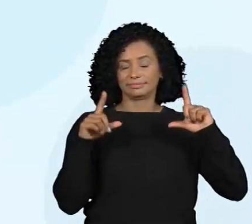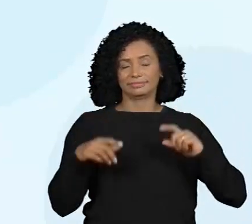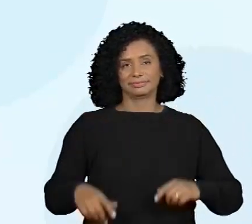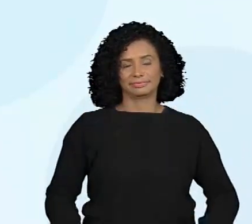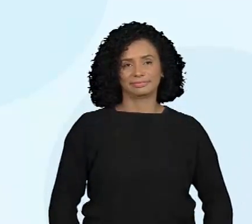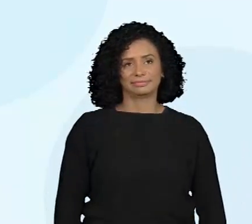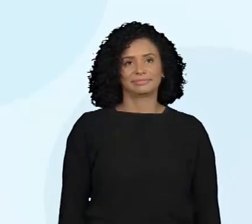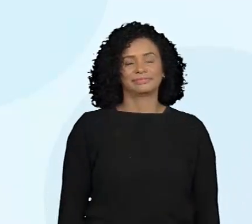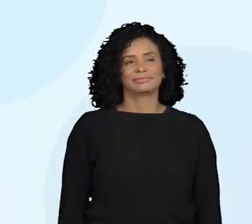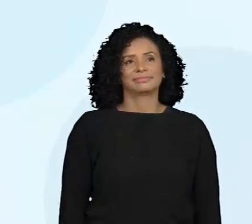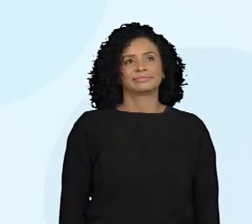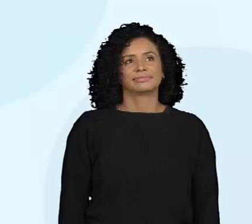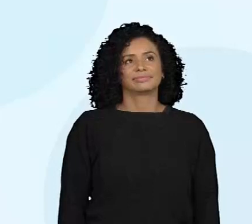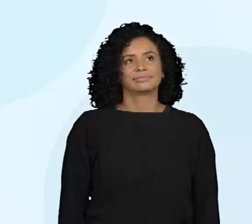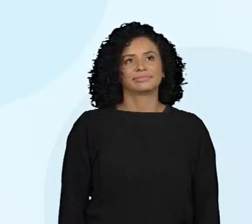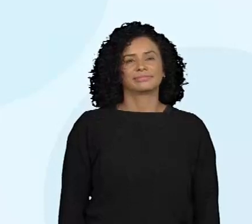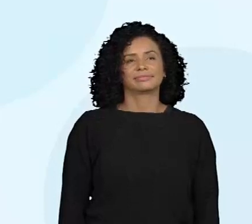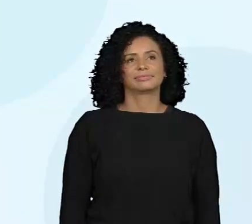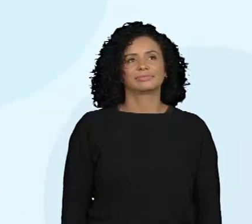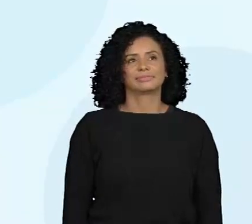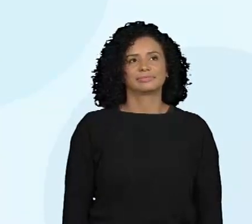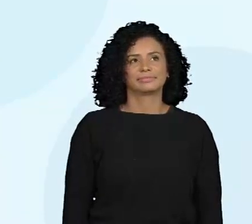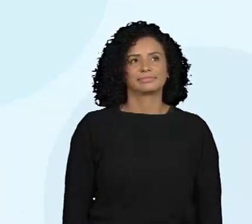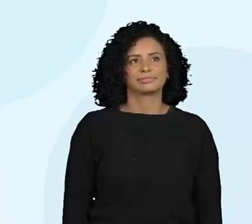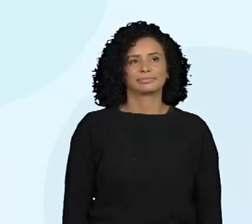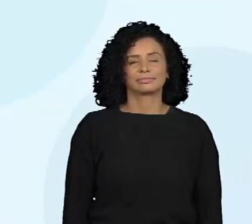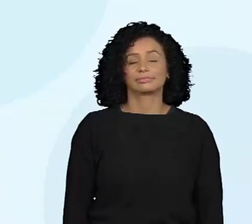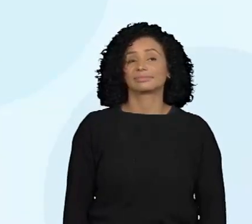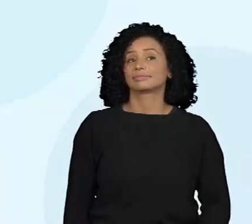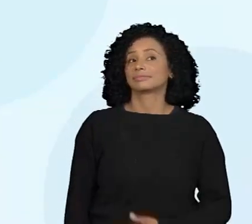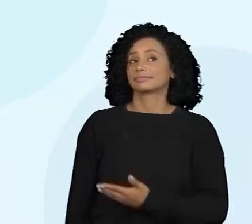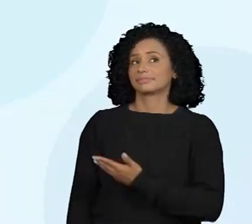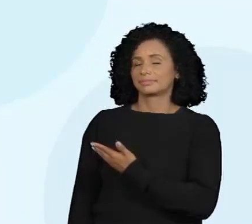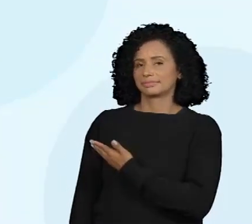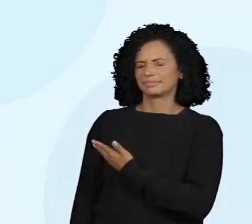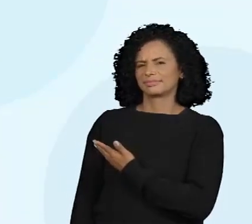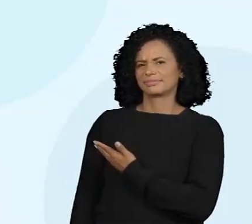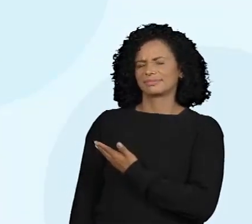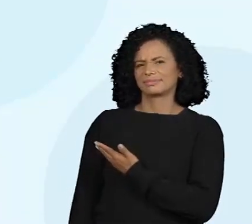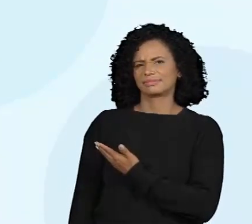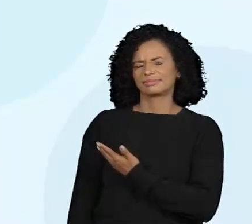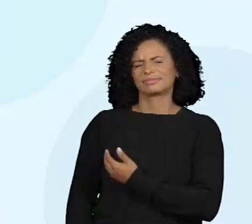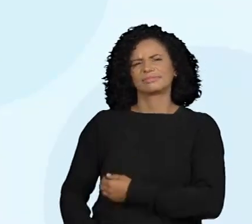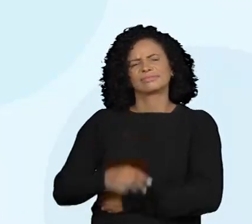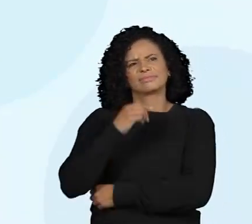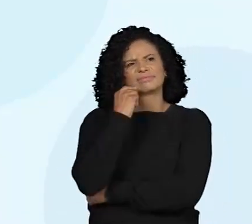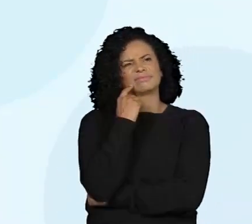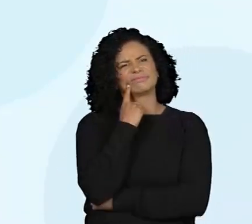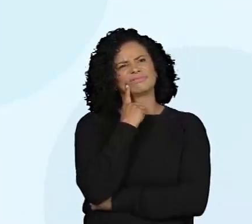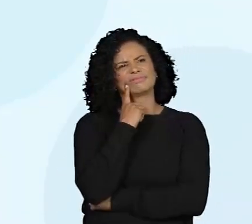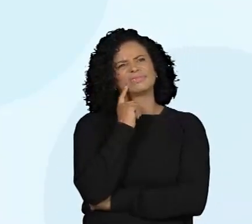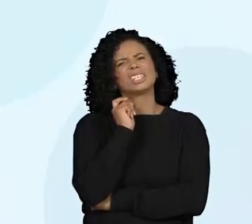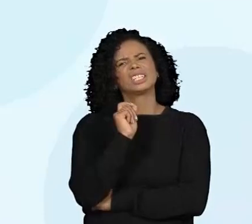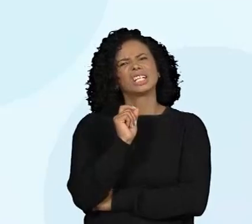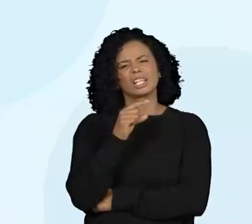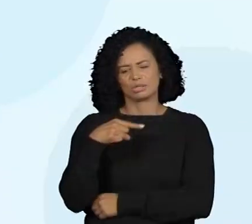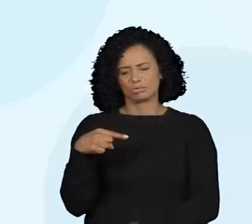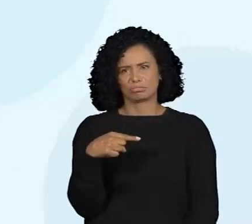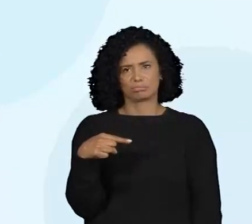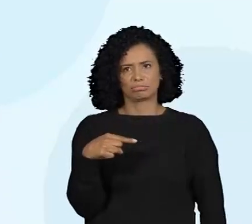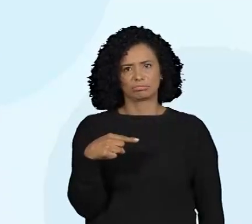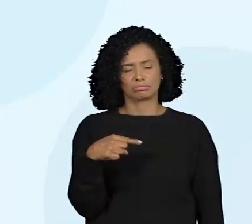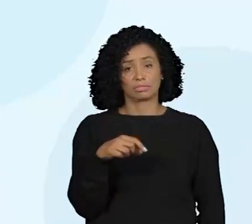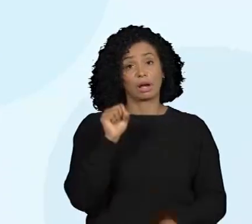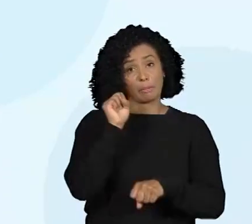olha só essa parte e o cabelo tracinho é isso daqui é uma pausa Depois